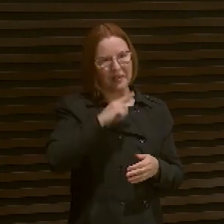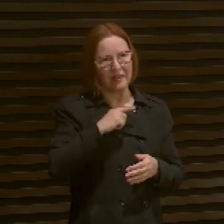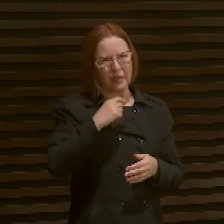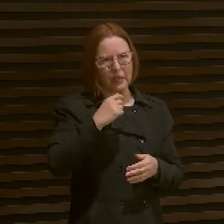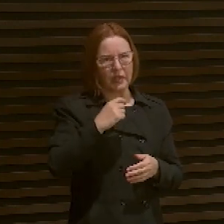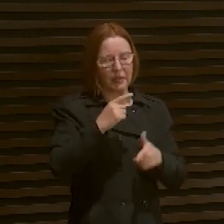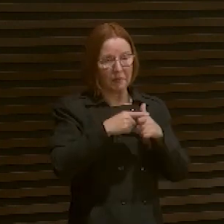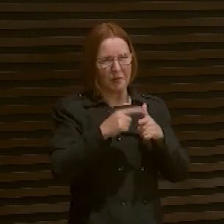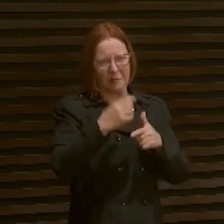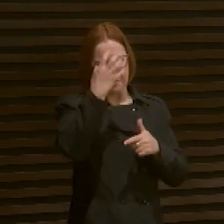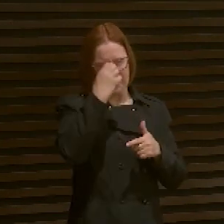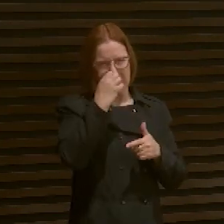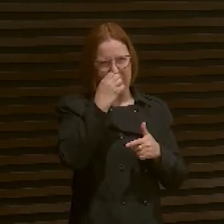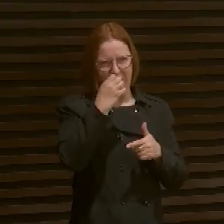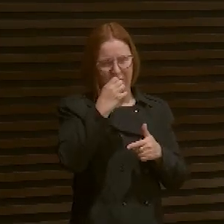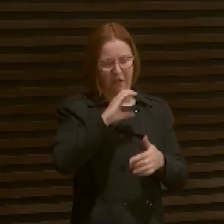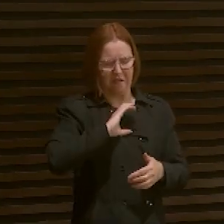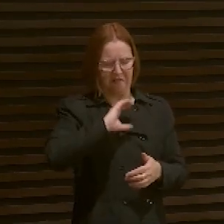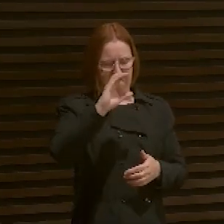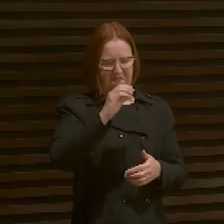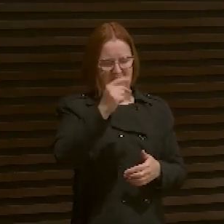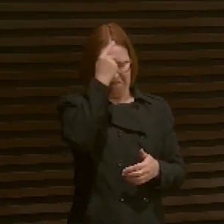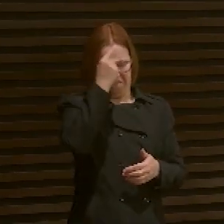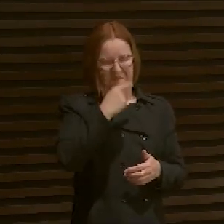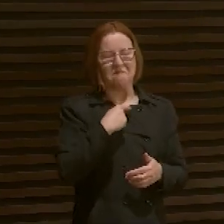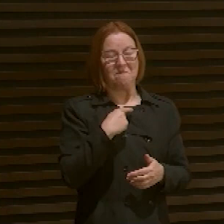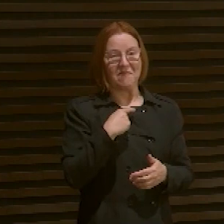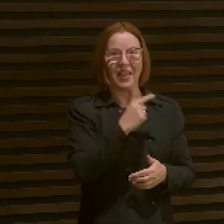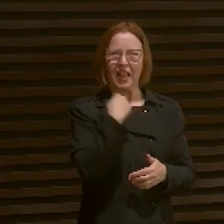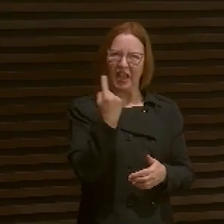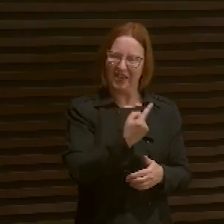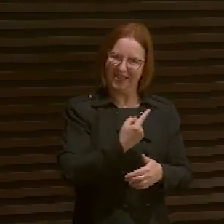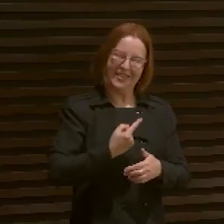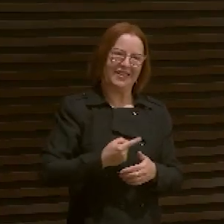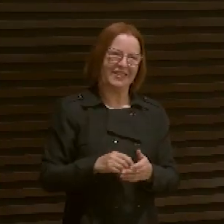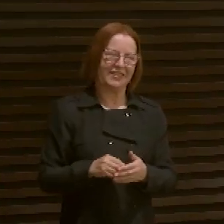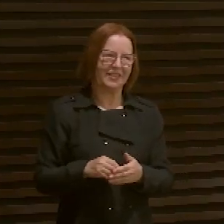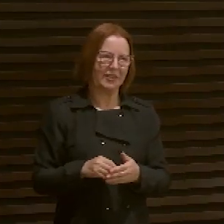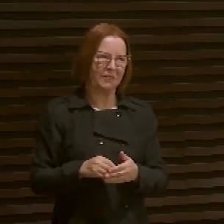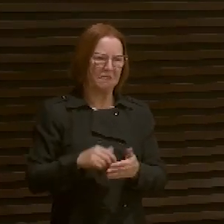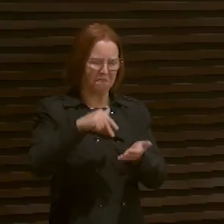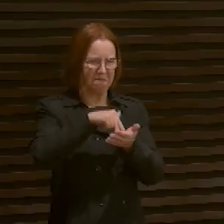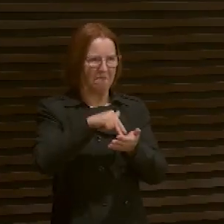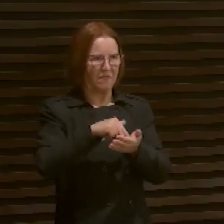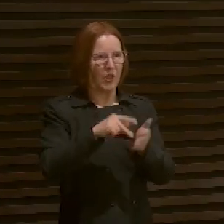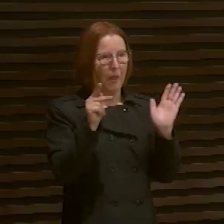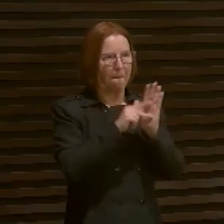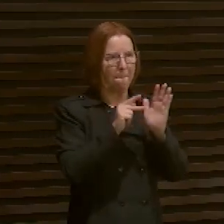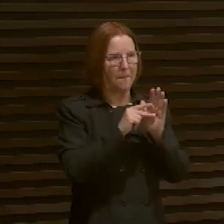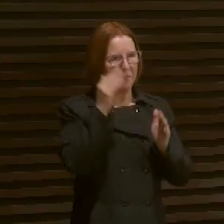é a autossuficiência. O homem, nós, temos a tendência de nos estribar no nosso próprio